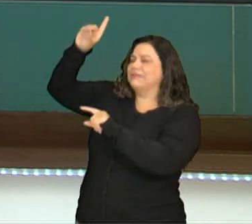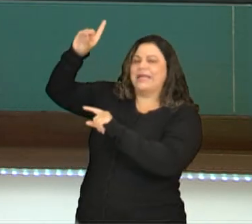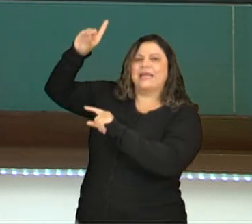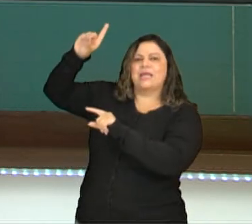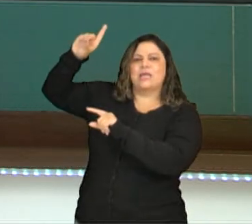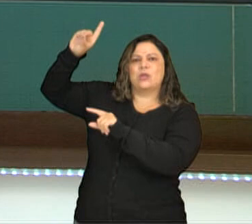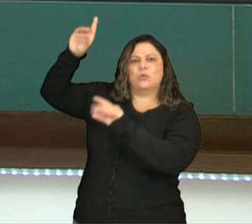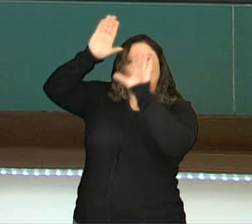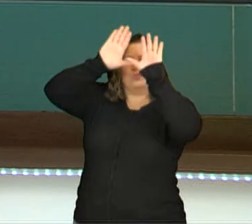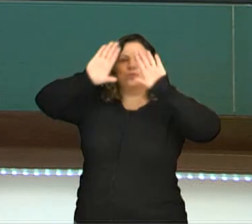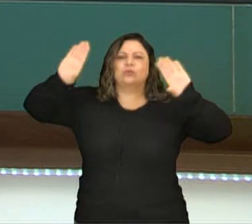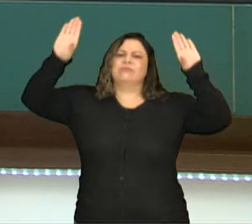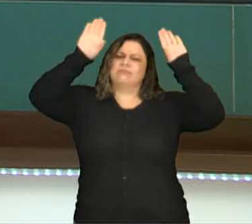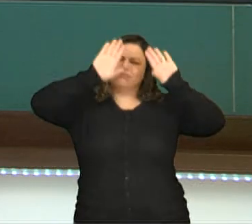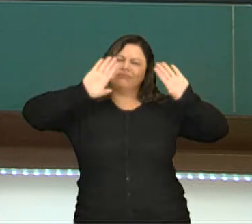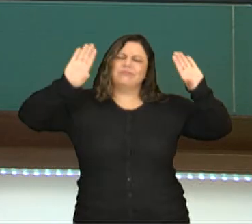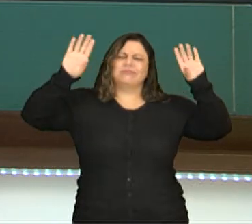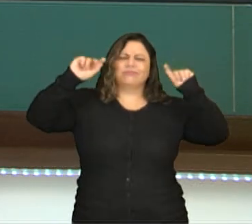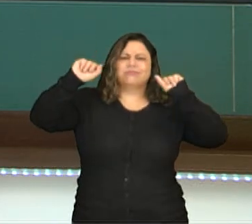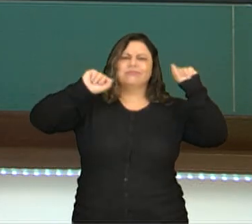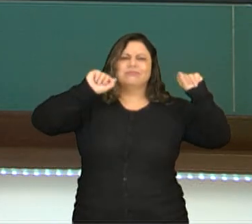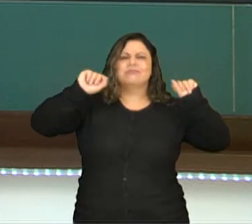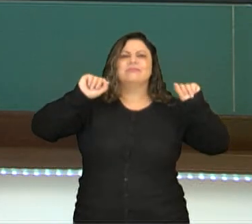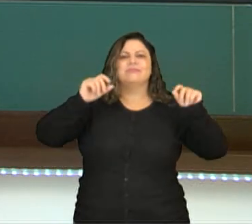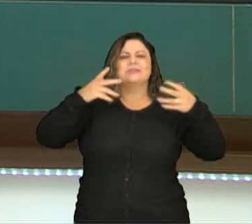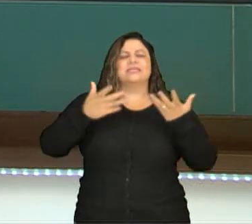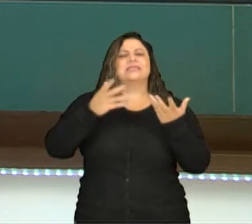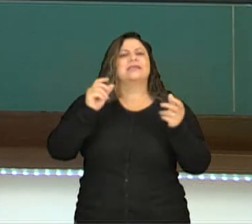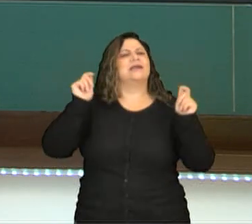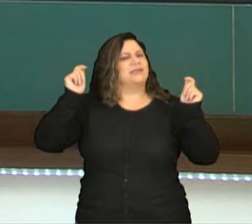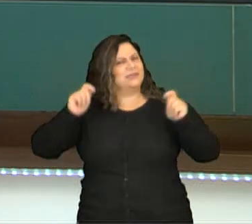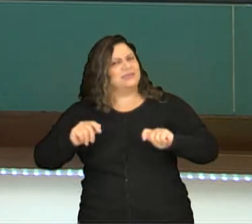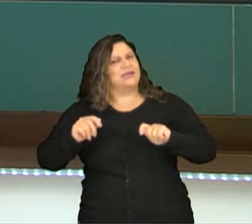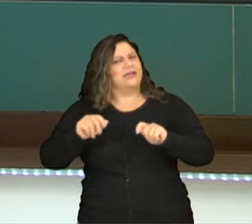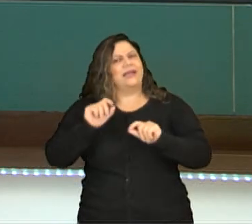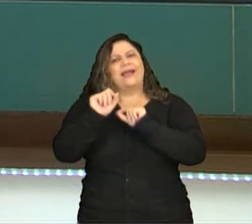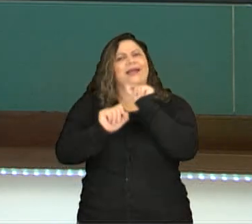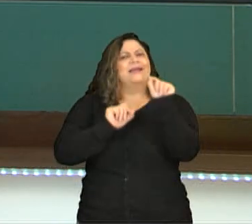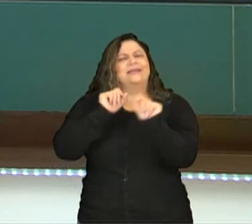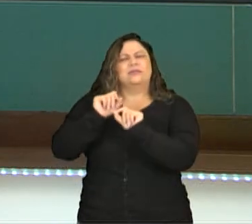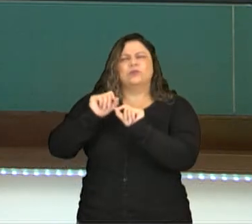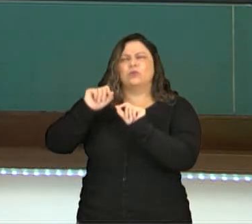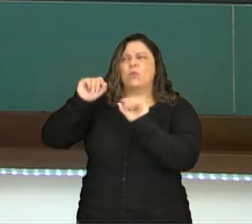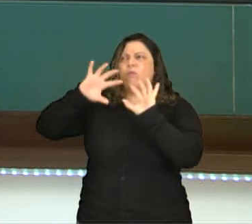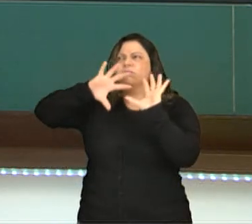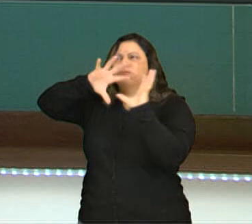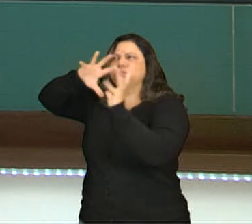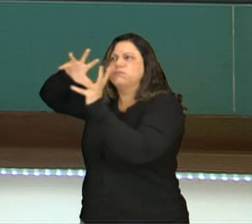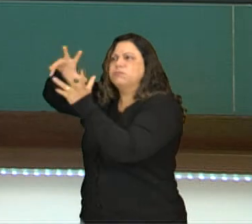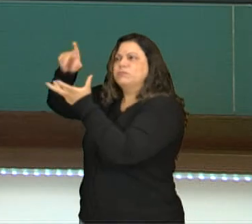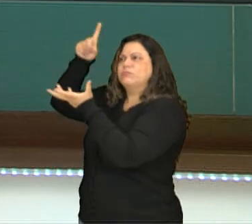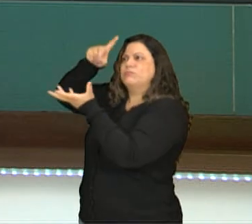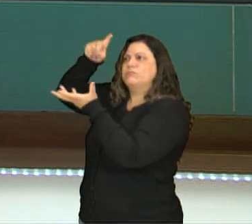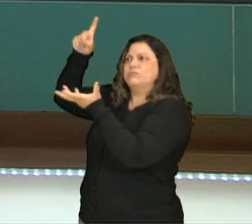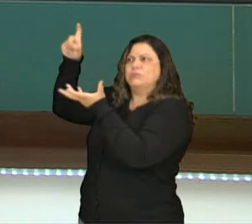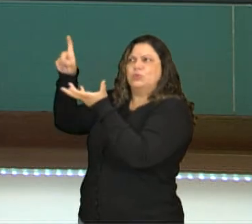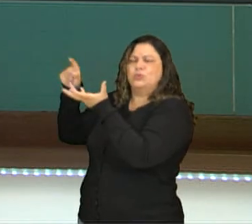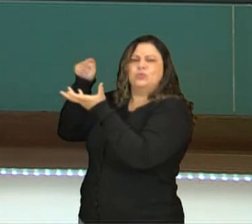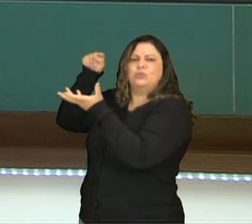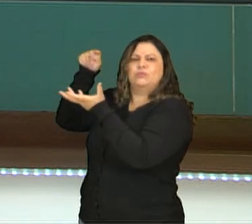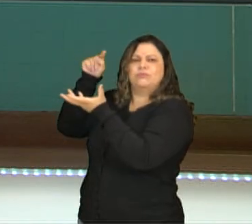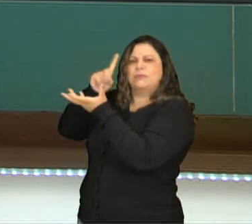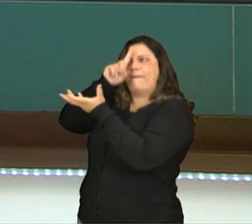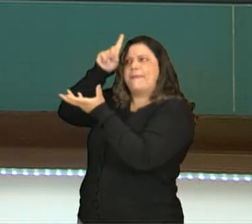num céu. Então, será que esses universais estão no mundo das ideias, como Platão diria? Ou será